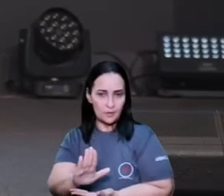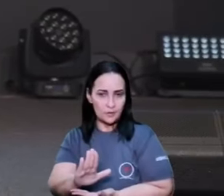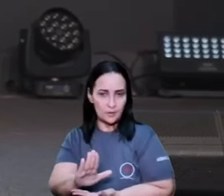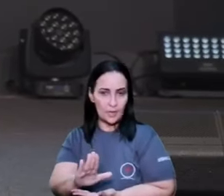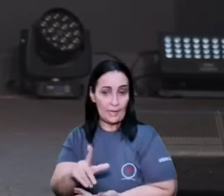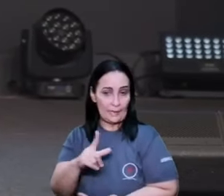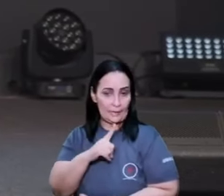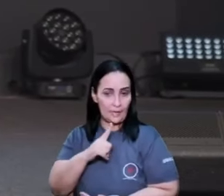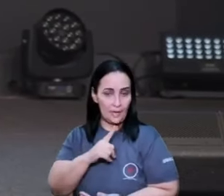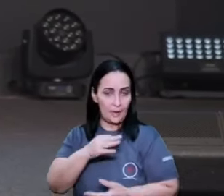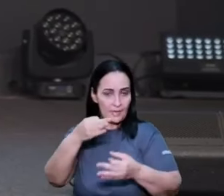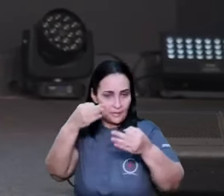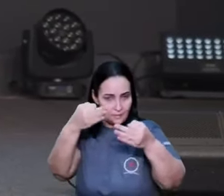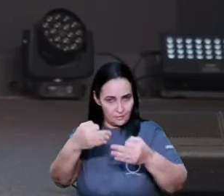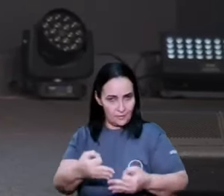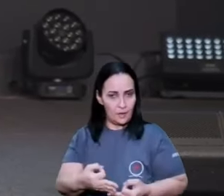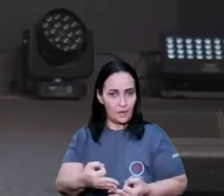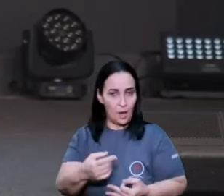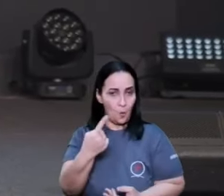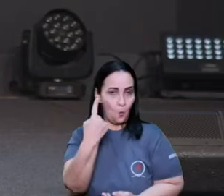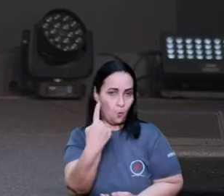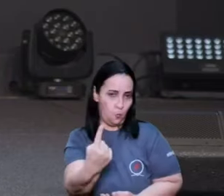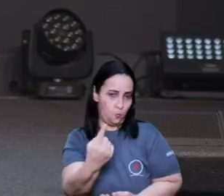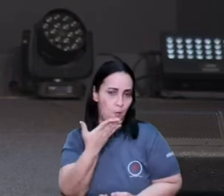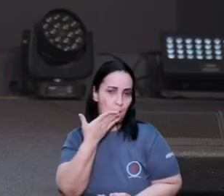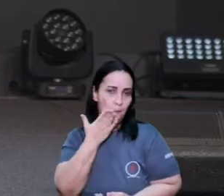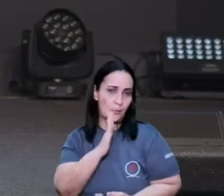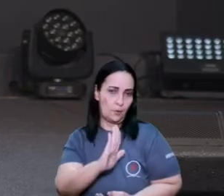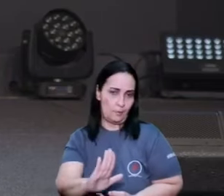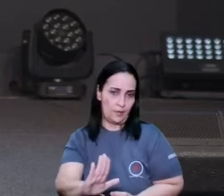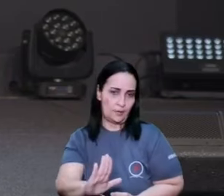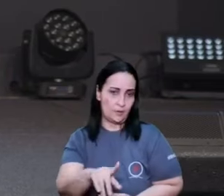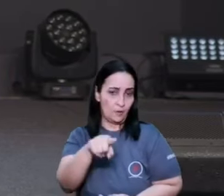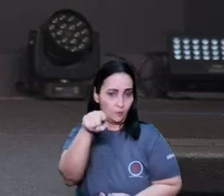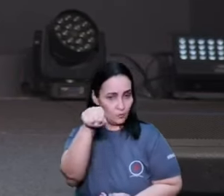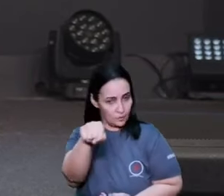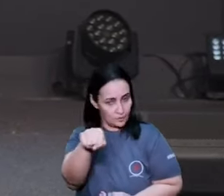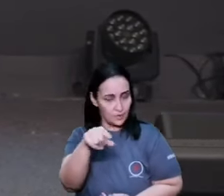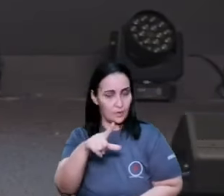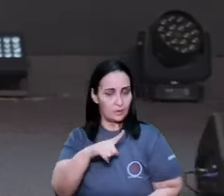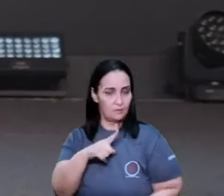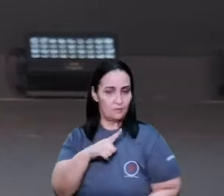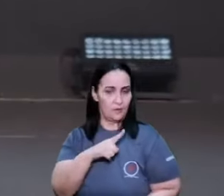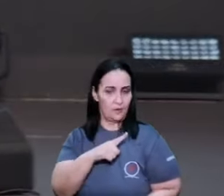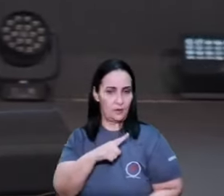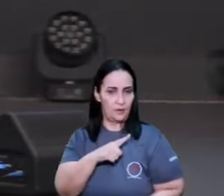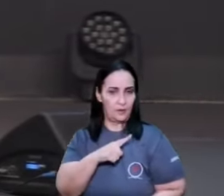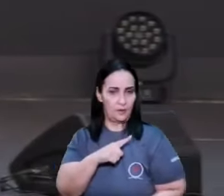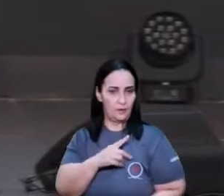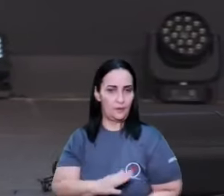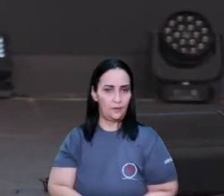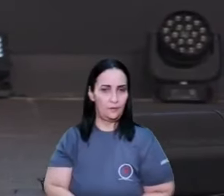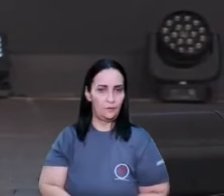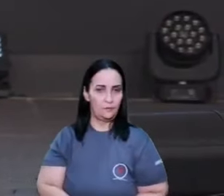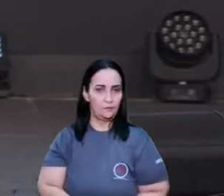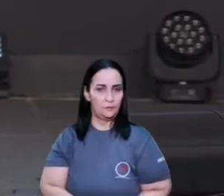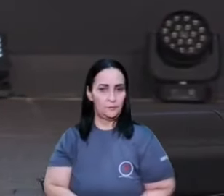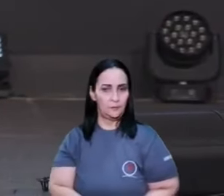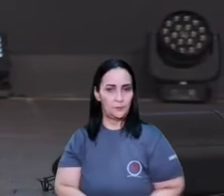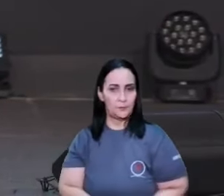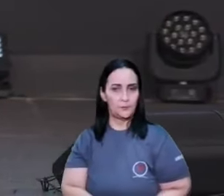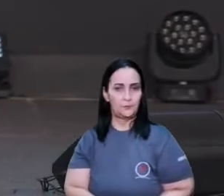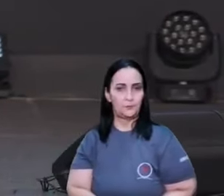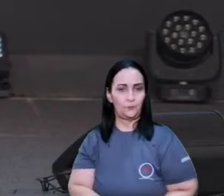coisa é certa pelo menos uma promessa do Cristo você tem e é nesta promessa que você tem que